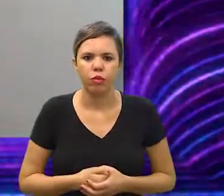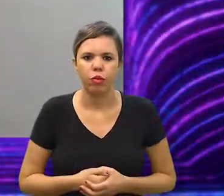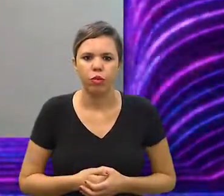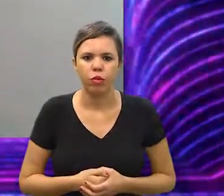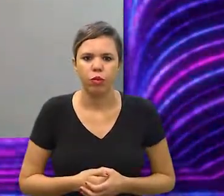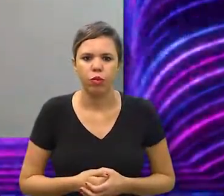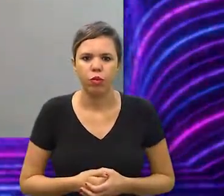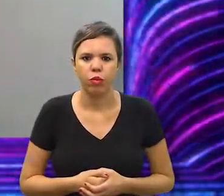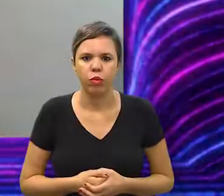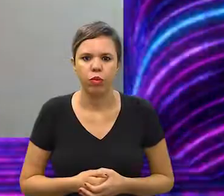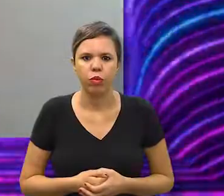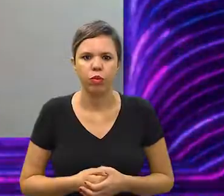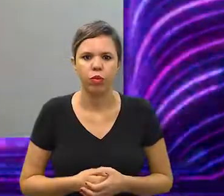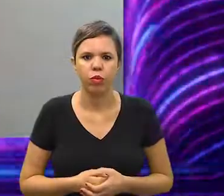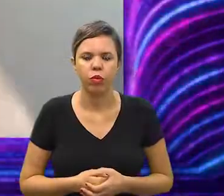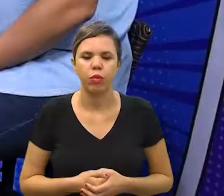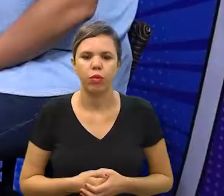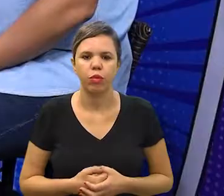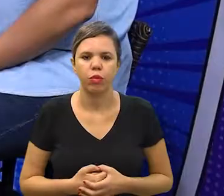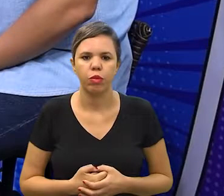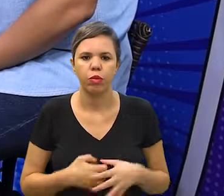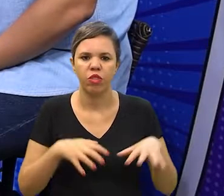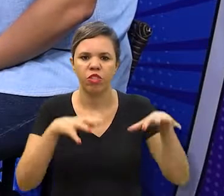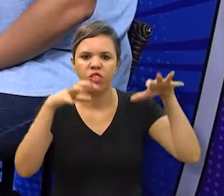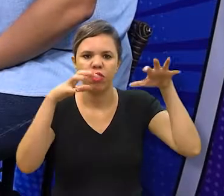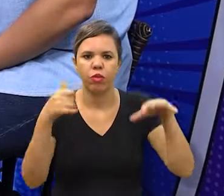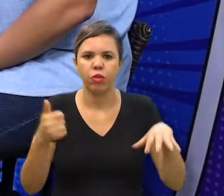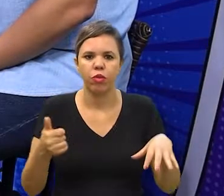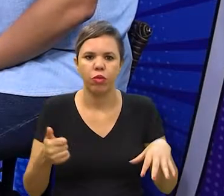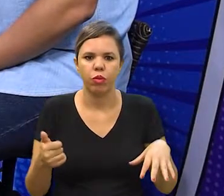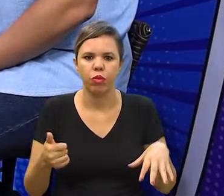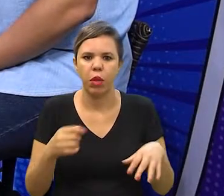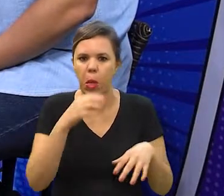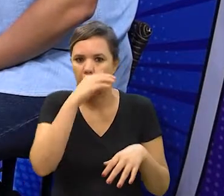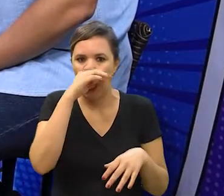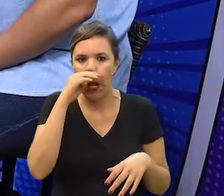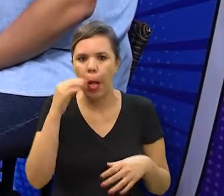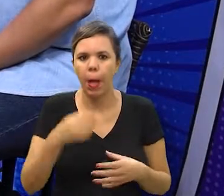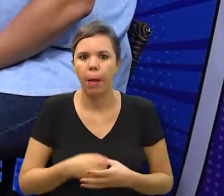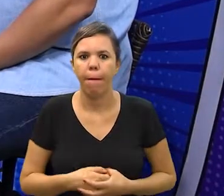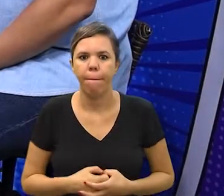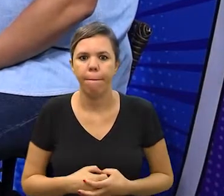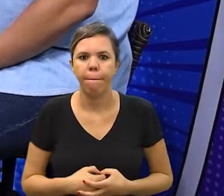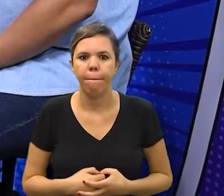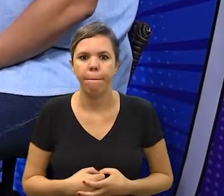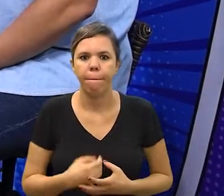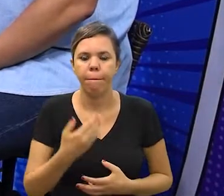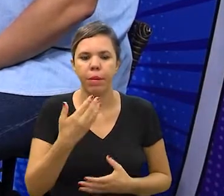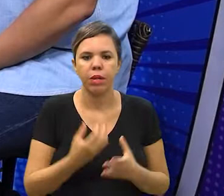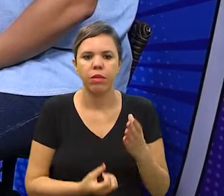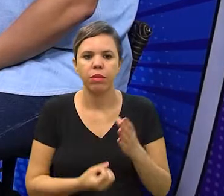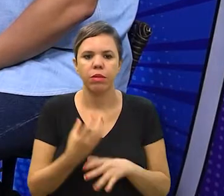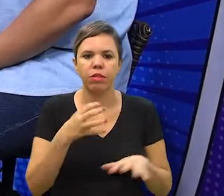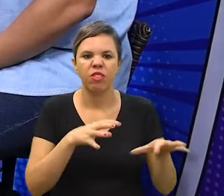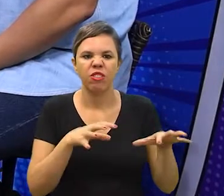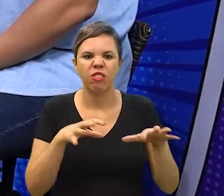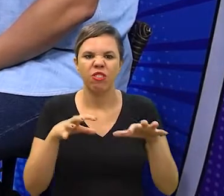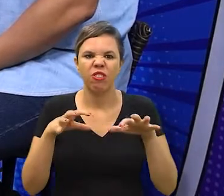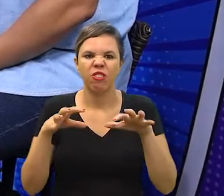arquivos secretos se passam entre Monstruário Volume 1 e Monstruário Volume 2. E para a criação dos